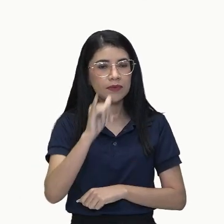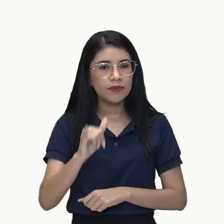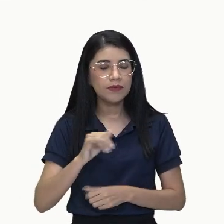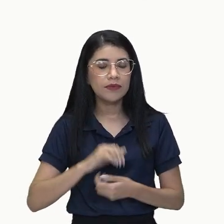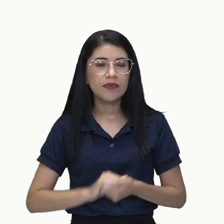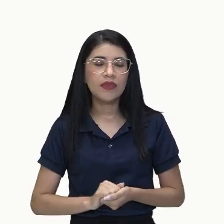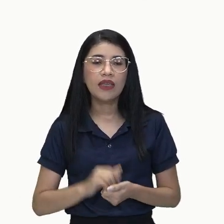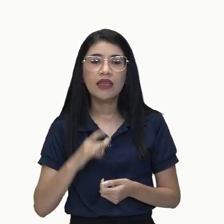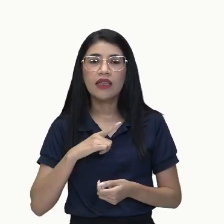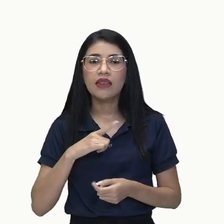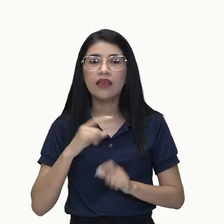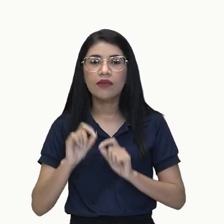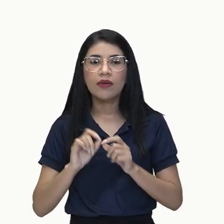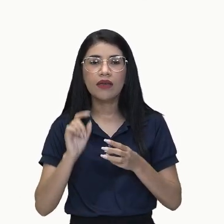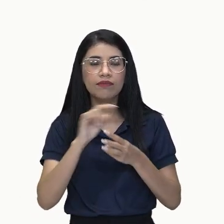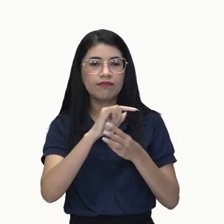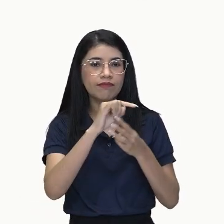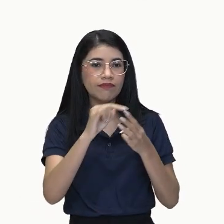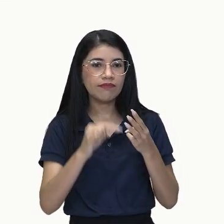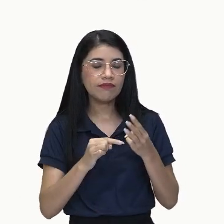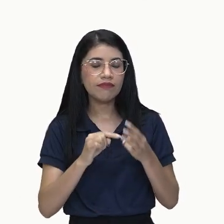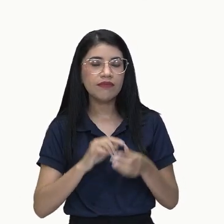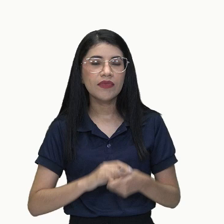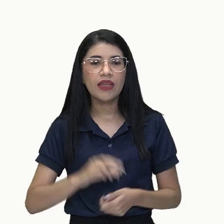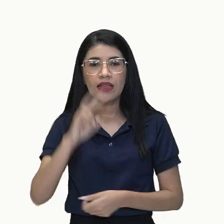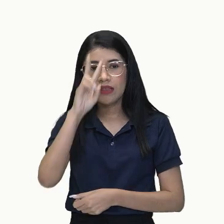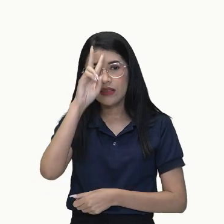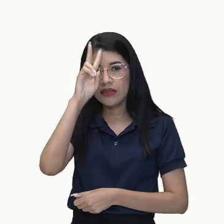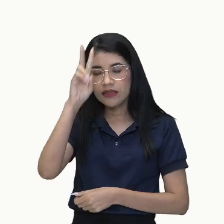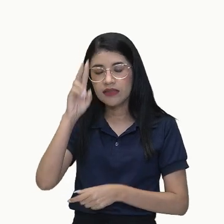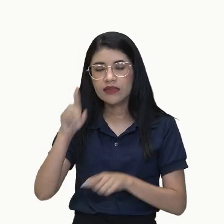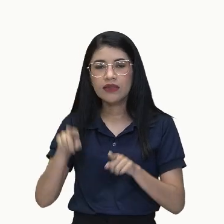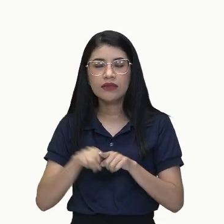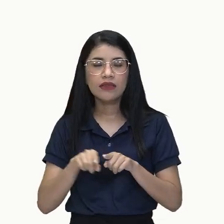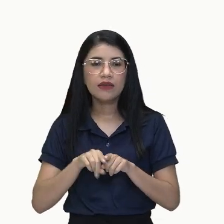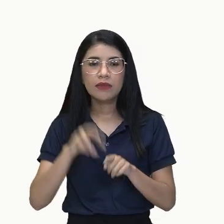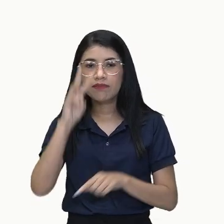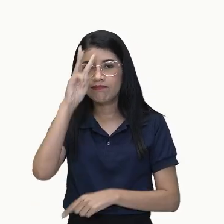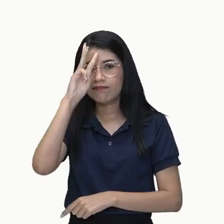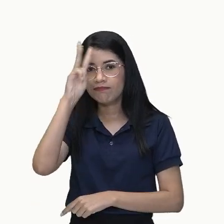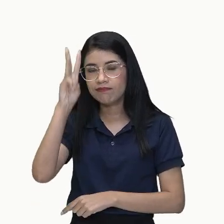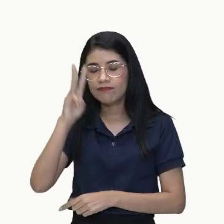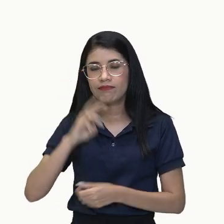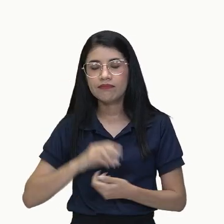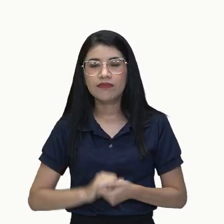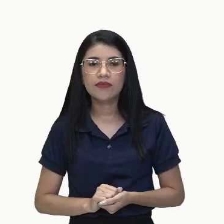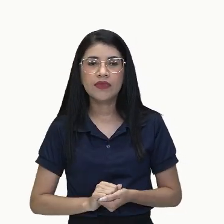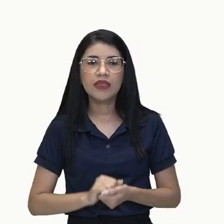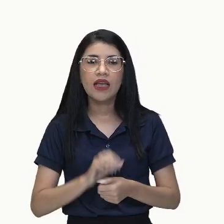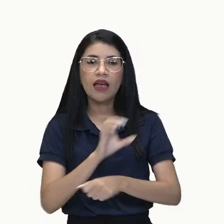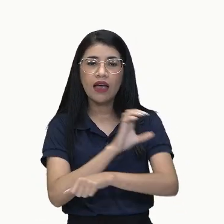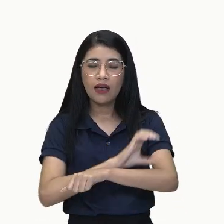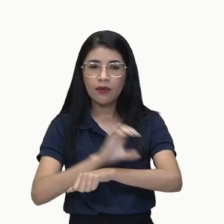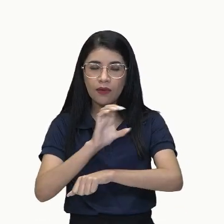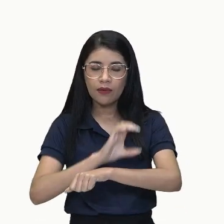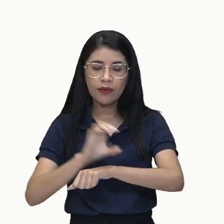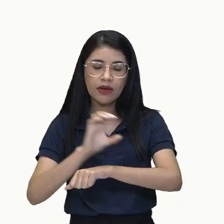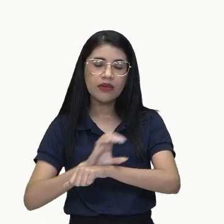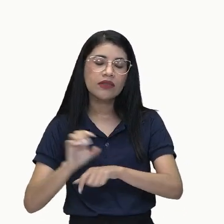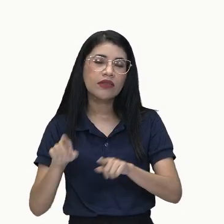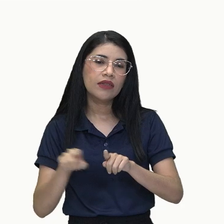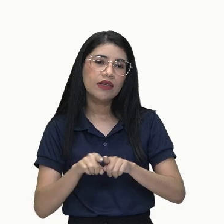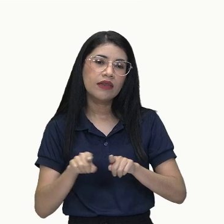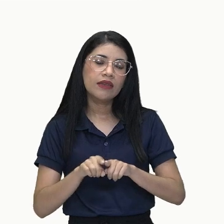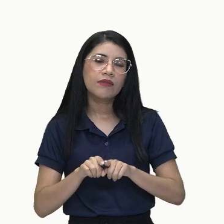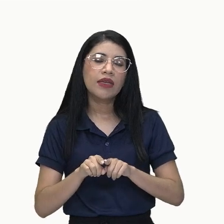que envolvem aí a tensão, a potência, a corrente e temos aí